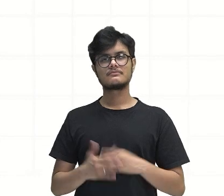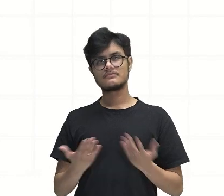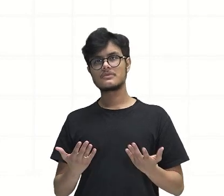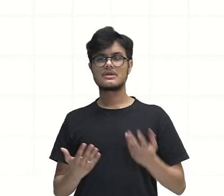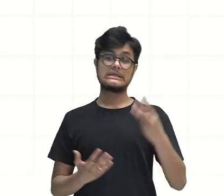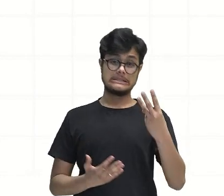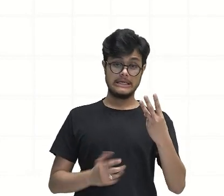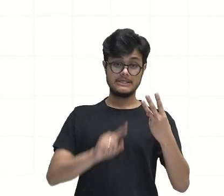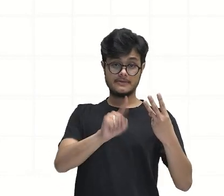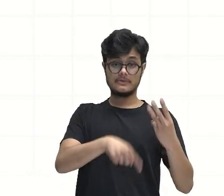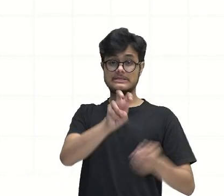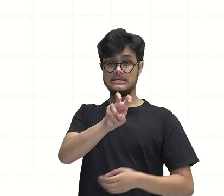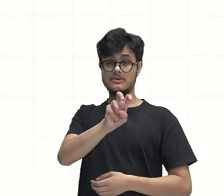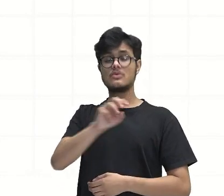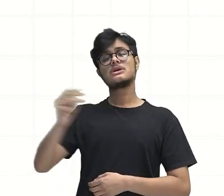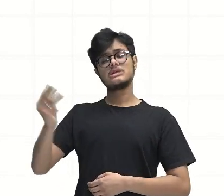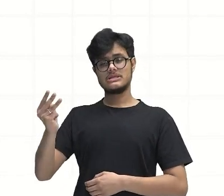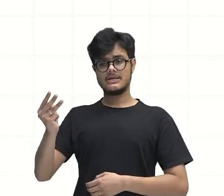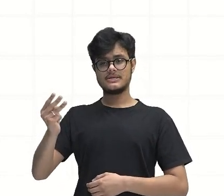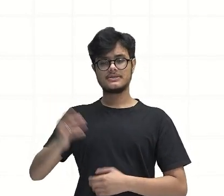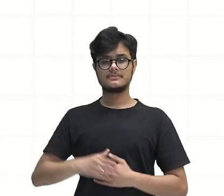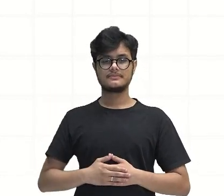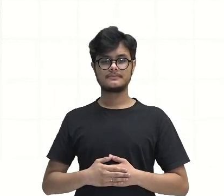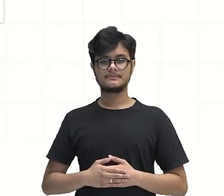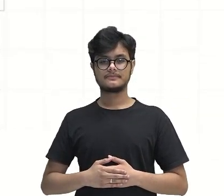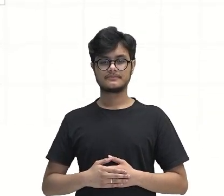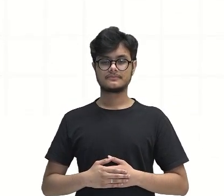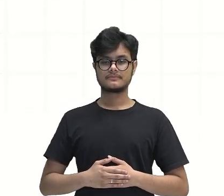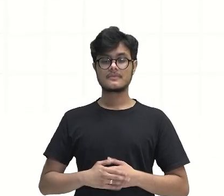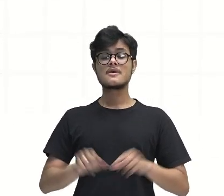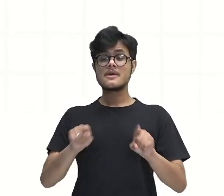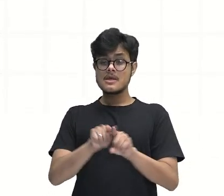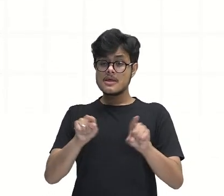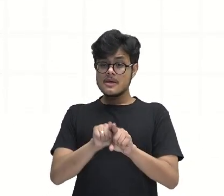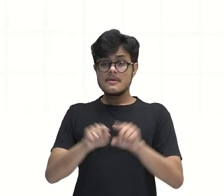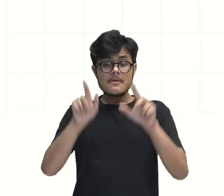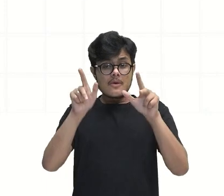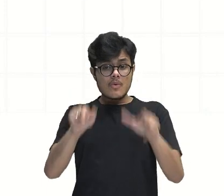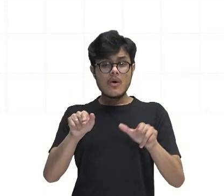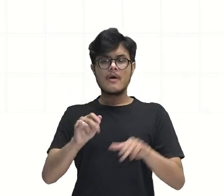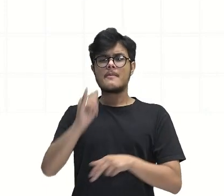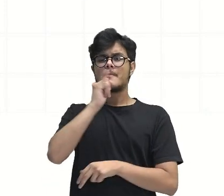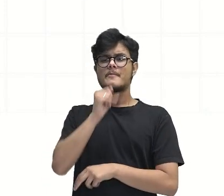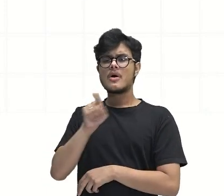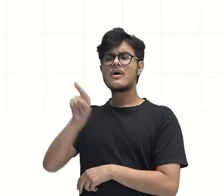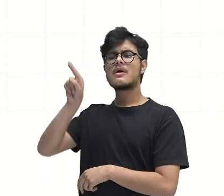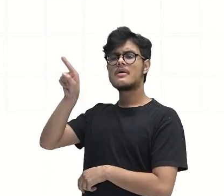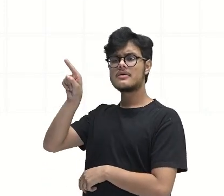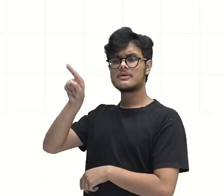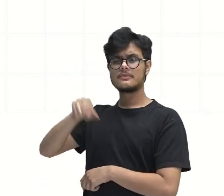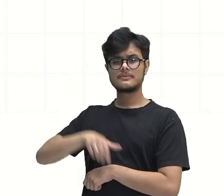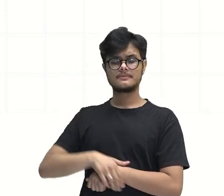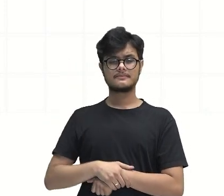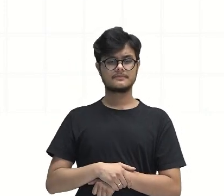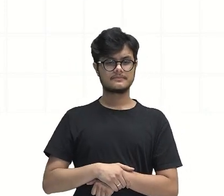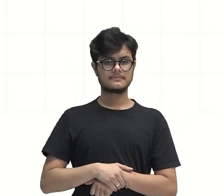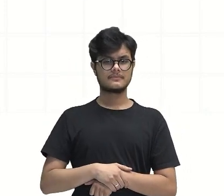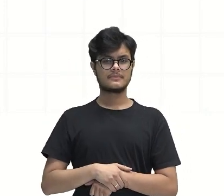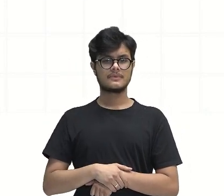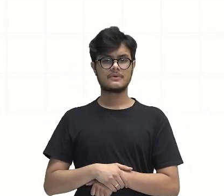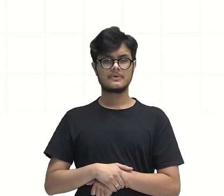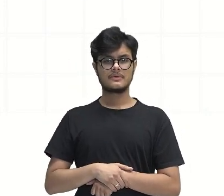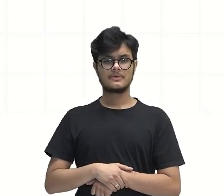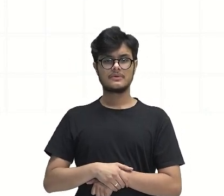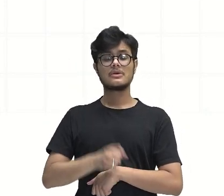e 3. Da mesma forma, posso fazer aqui para determinar o valor do ponto